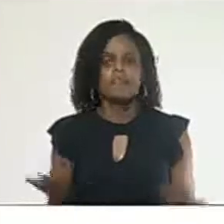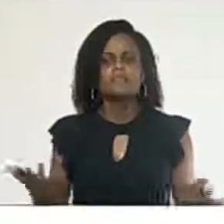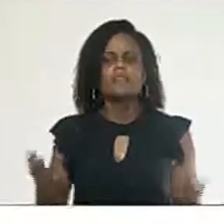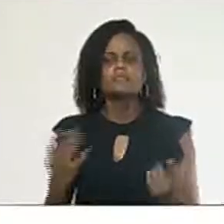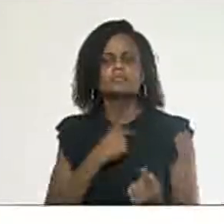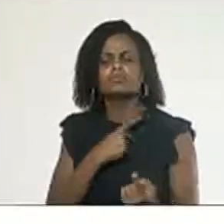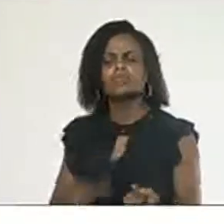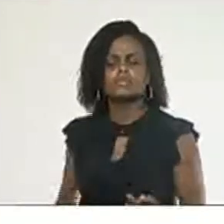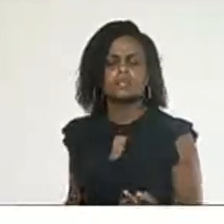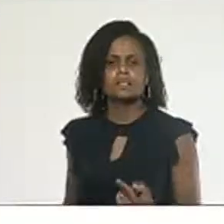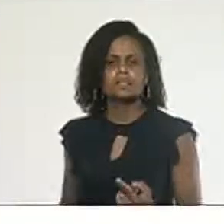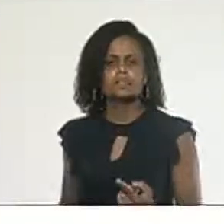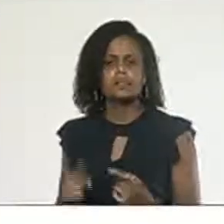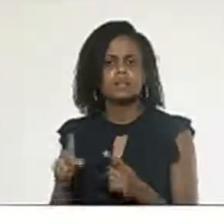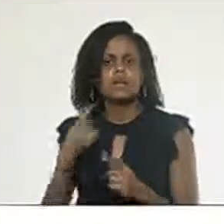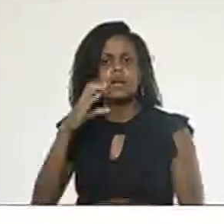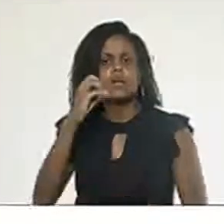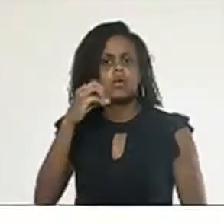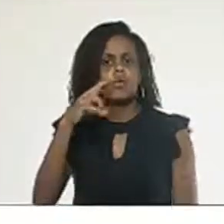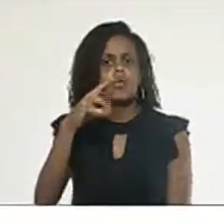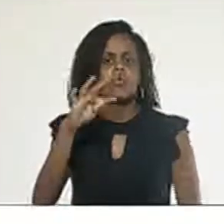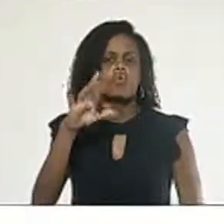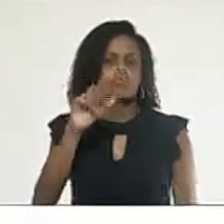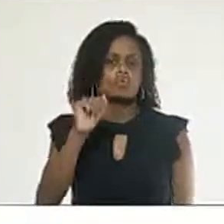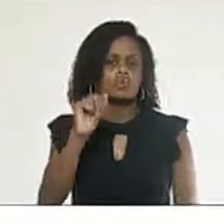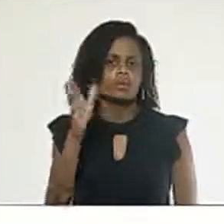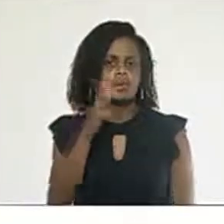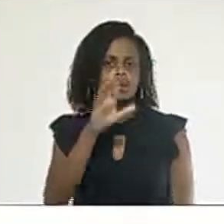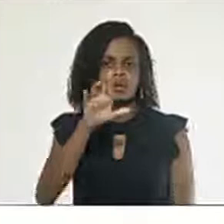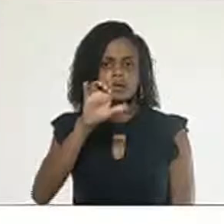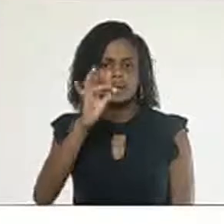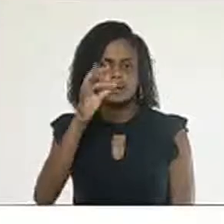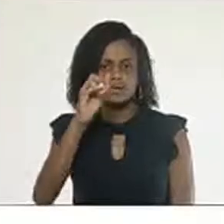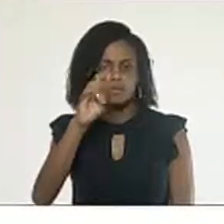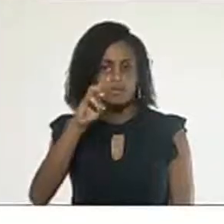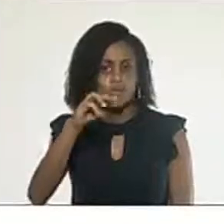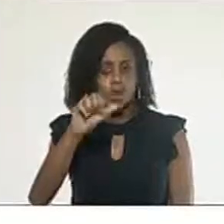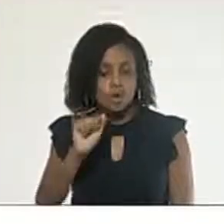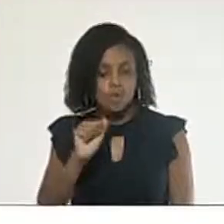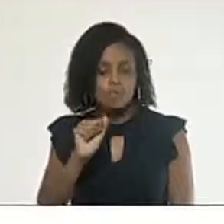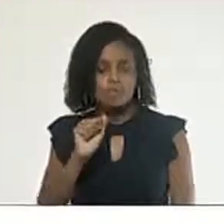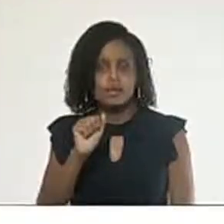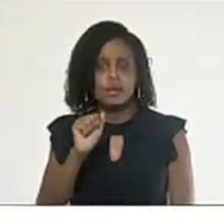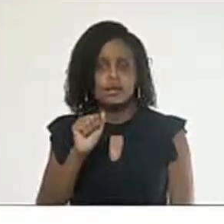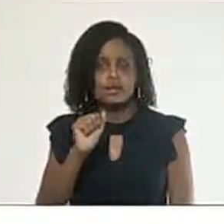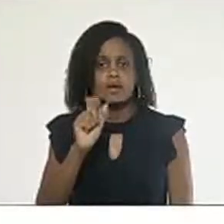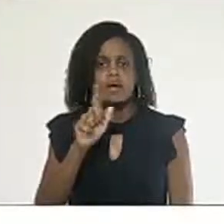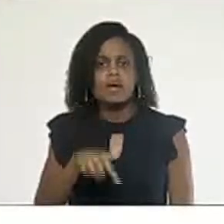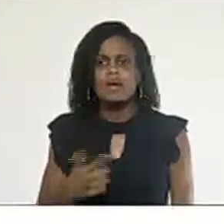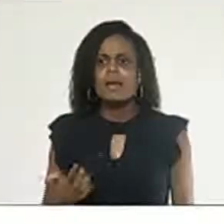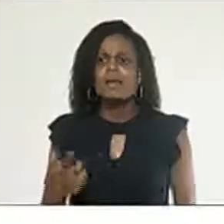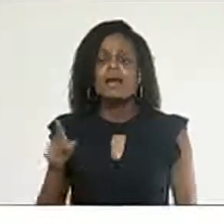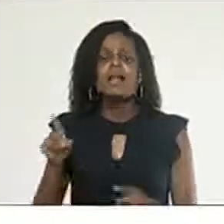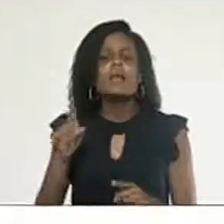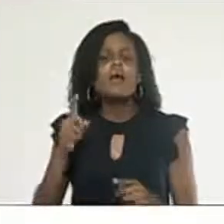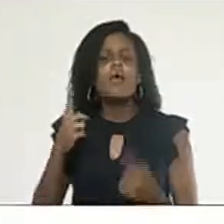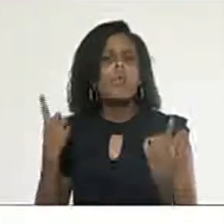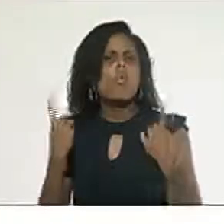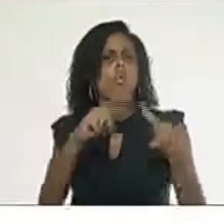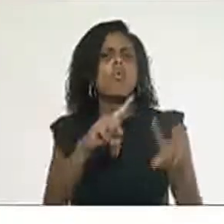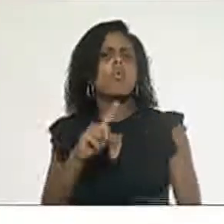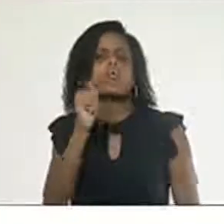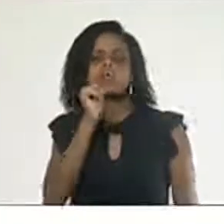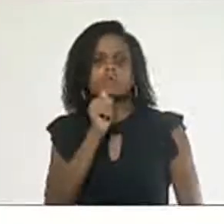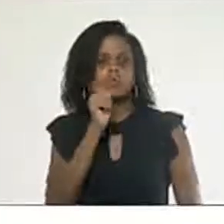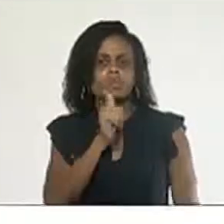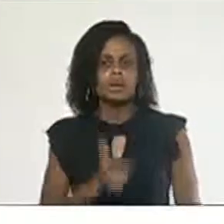essa contra-reforma da Previdência, sem dúvida nenhuma, é misógina, odeia a mulher. E isso a gente mostra